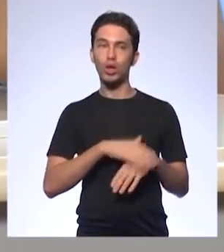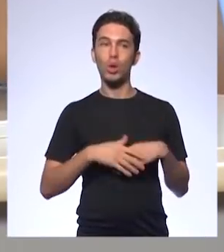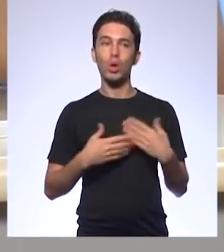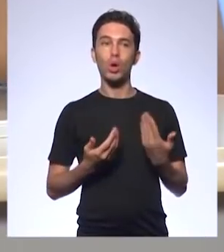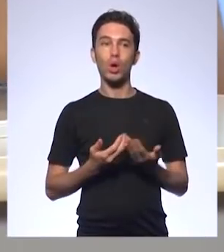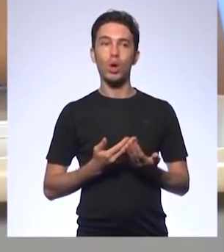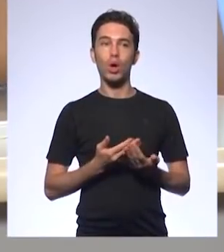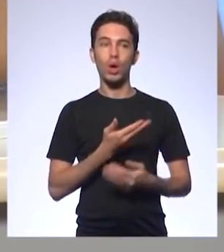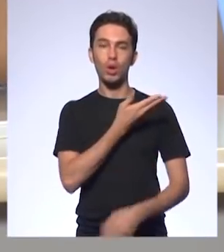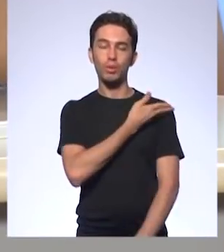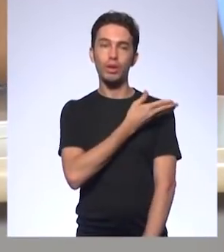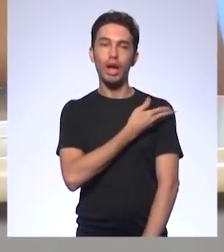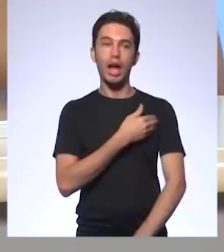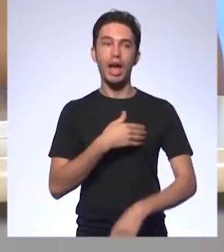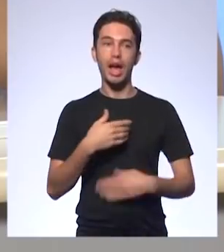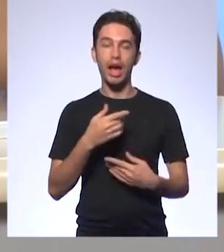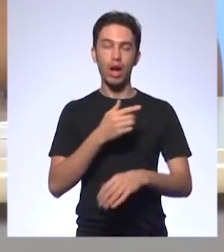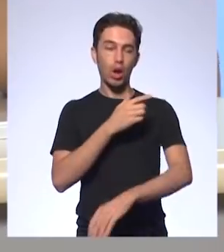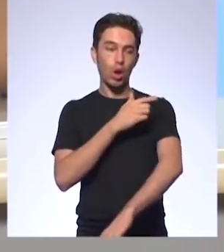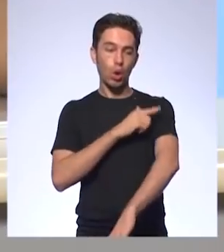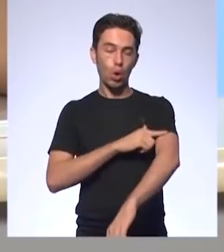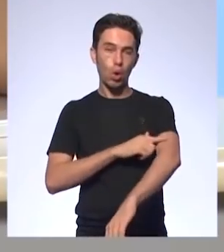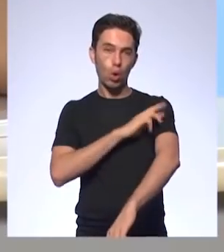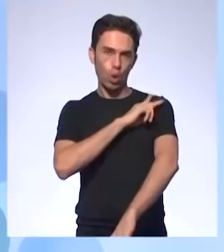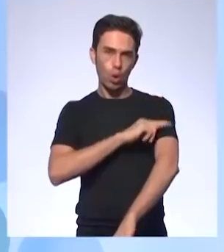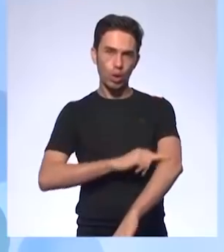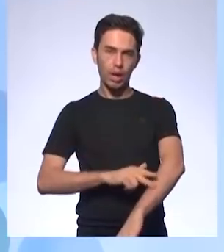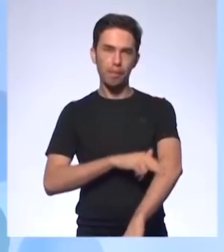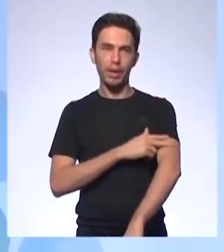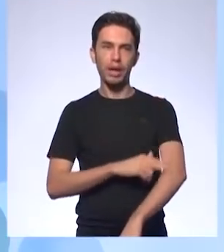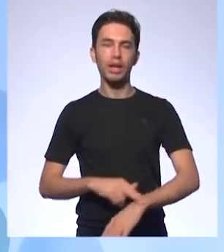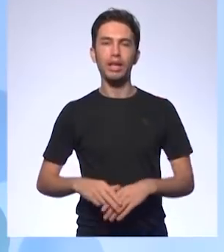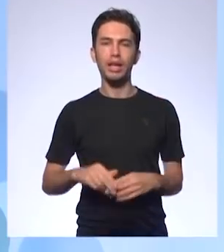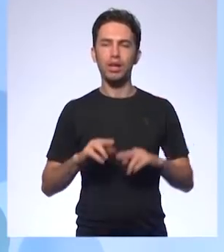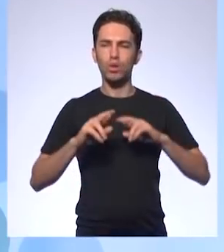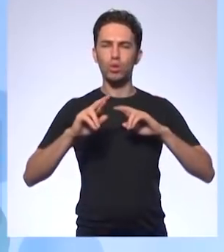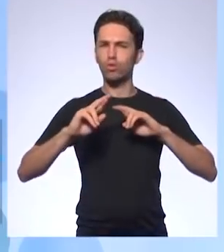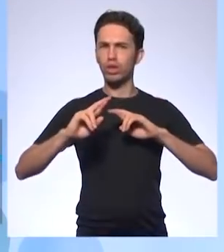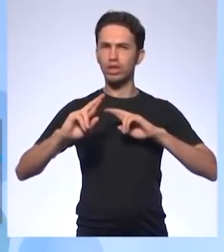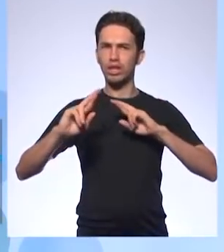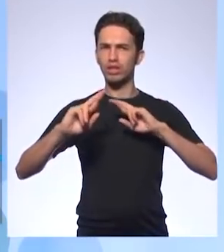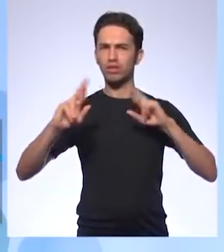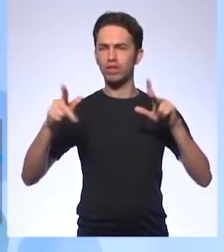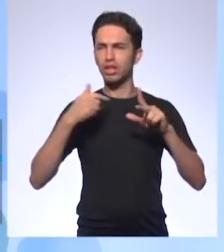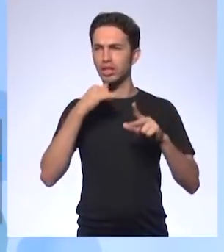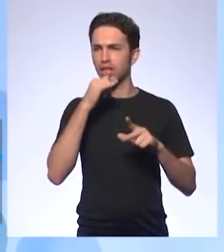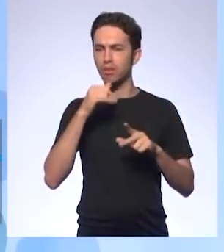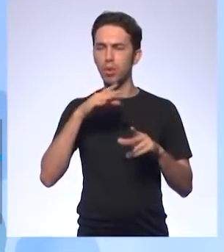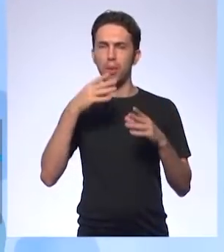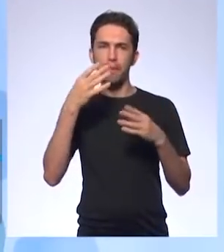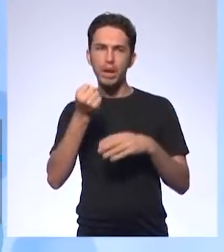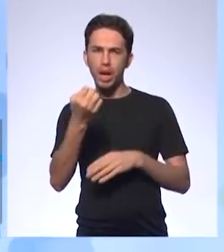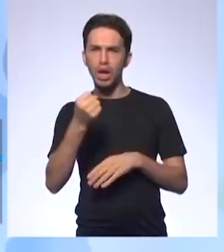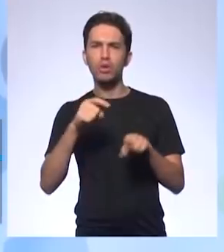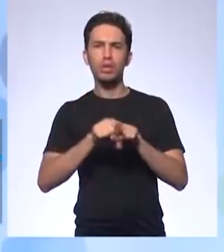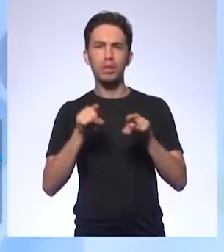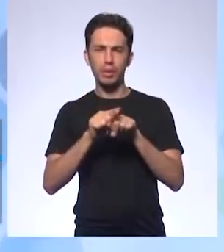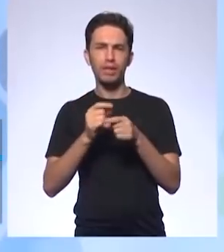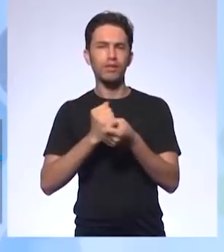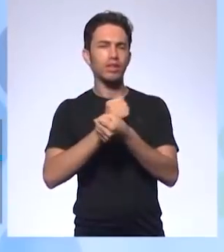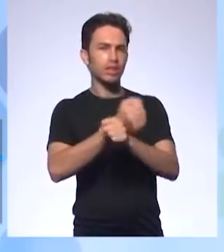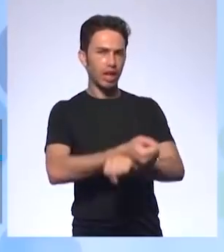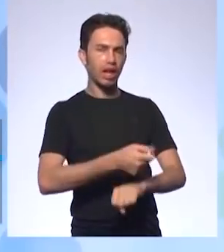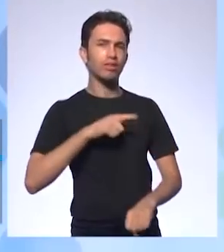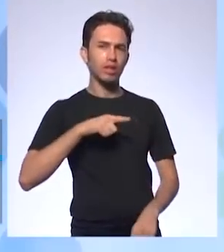de distinção entre o escravizado e não escravizado. Brancos foram escravizados e muitos.